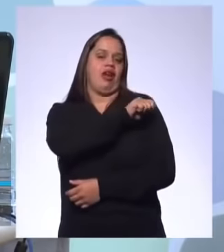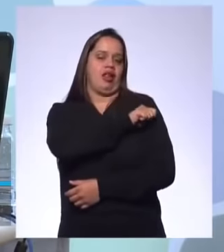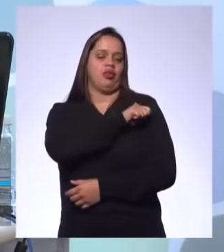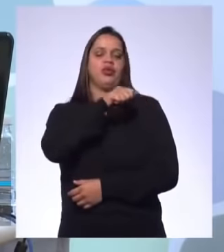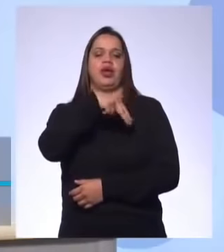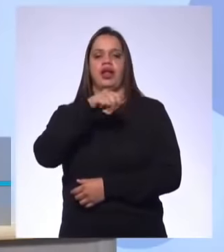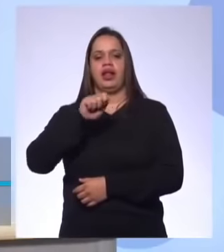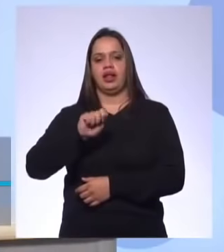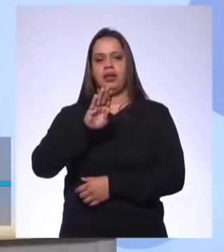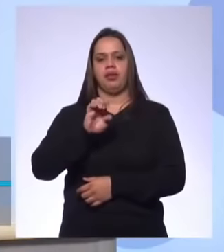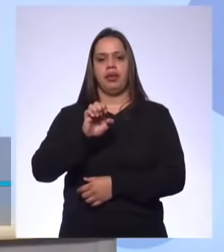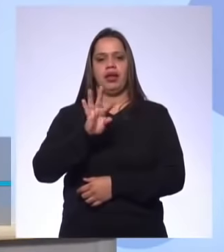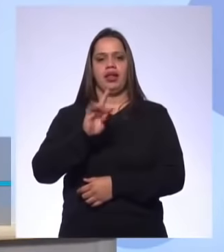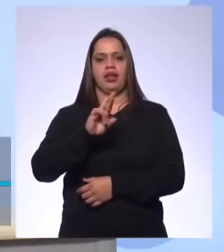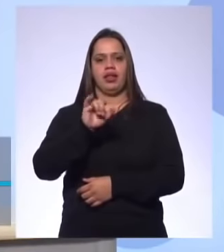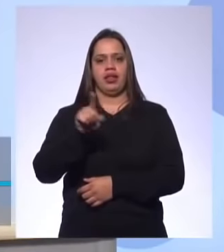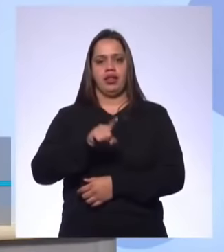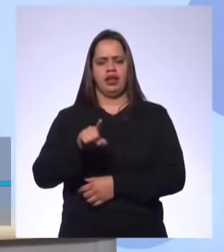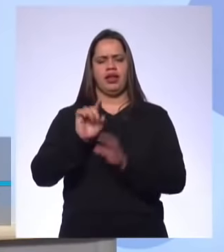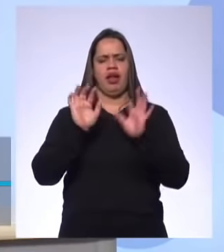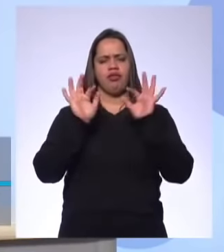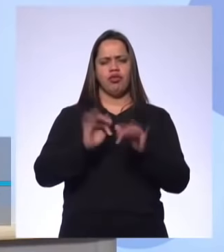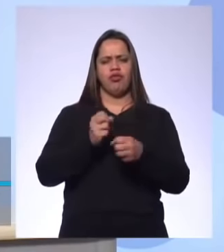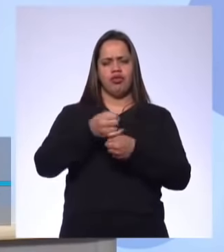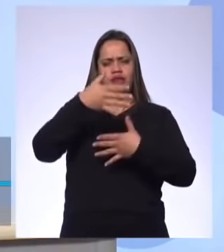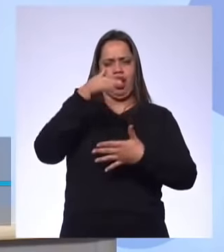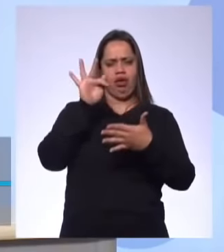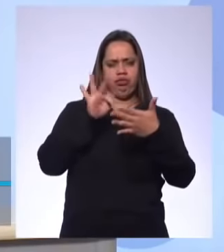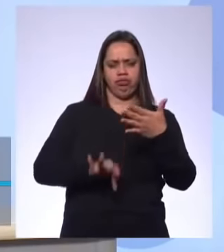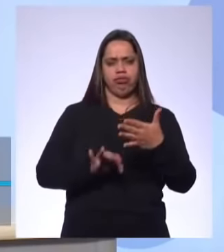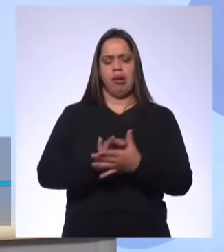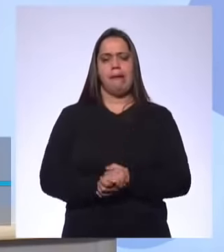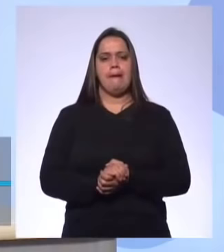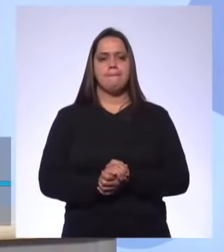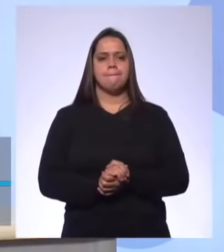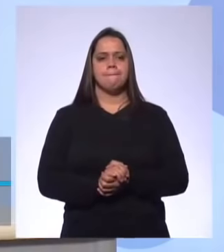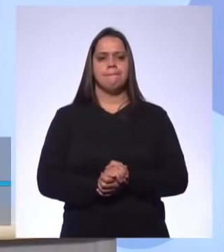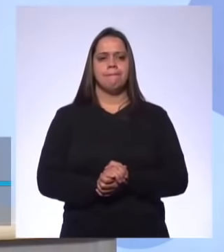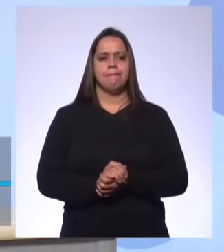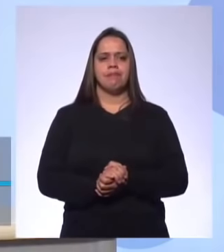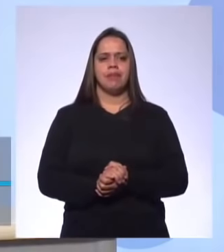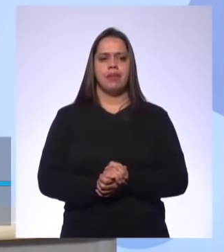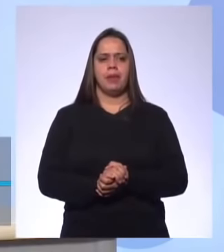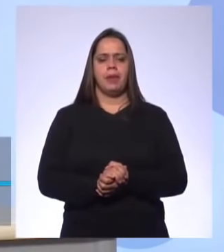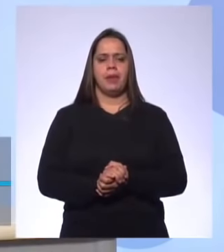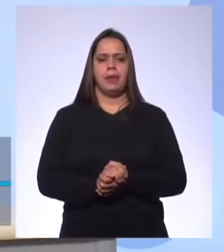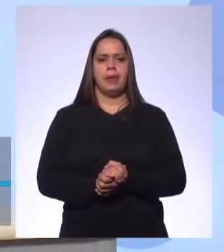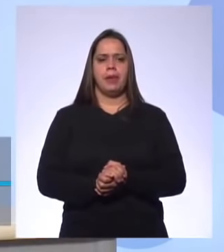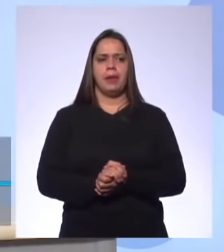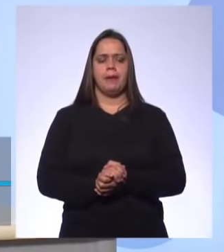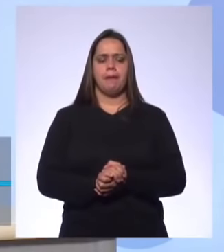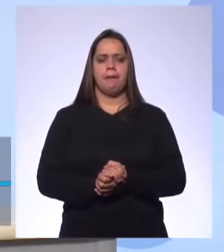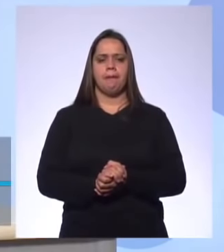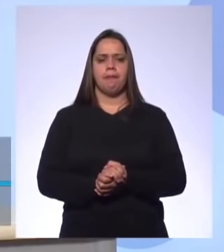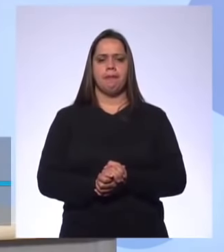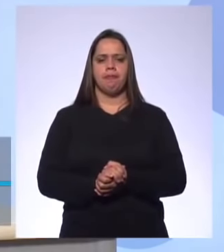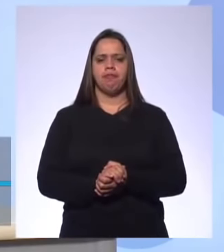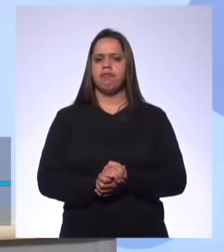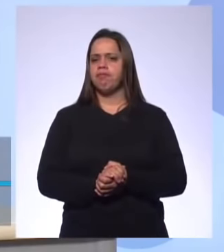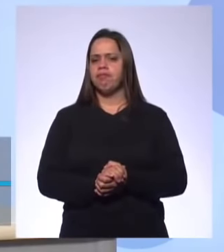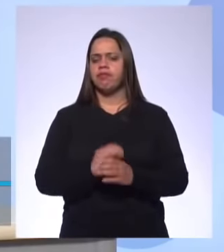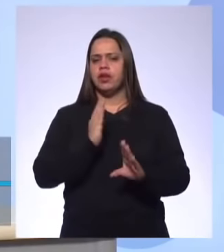Mônica? Ana Beatriz. Tá lá no finalzinho, ó. Tá bom, bora lá pro finalzinho. Cadê você? Eu tô vendo a